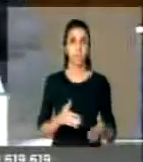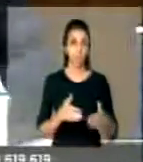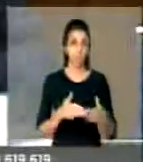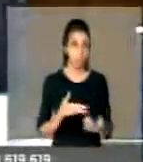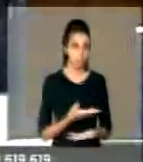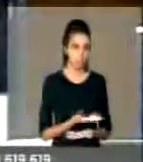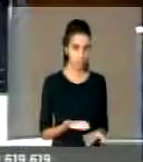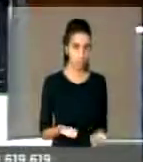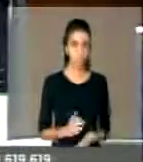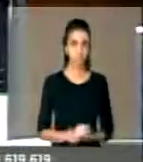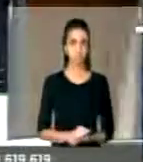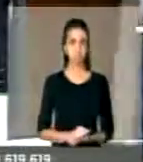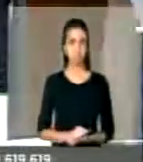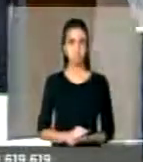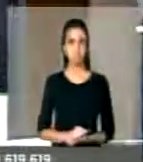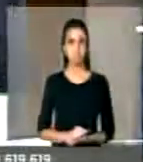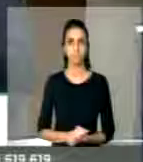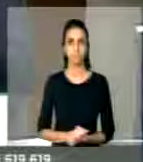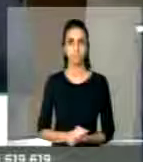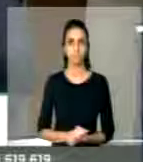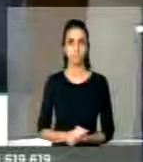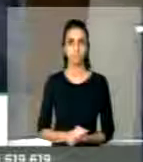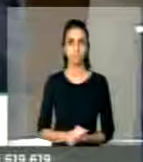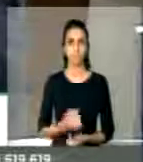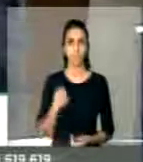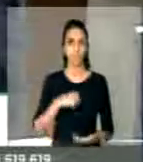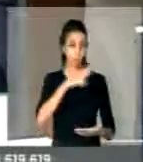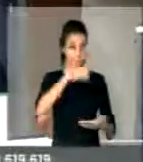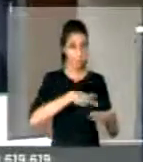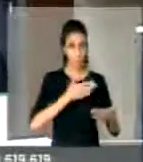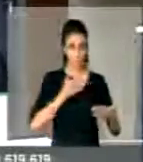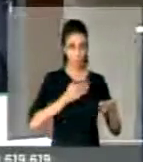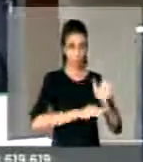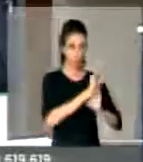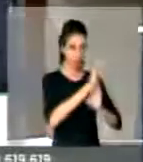senhores para ler aqui a minha manifestação.